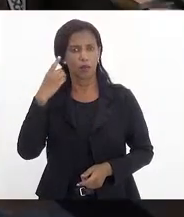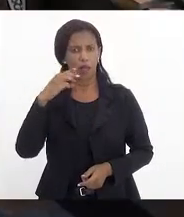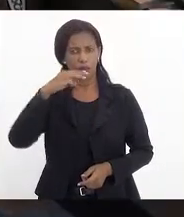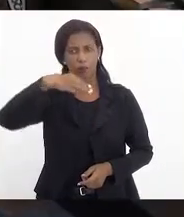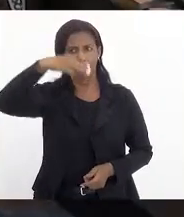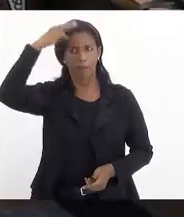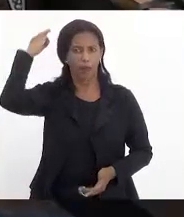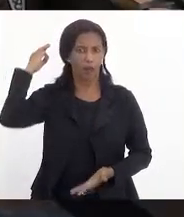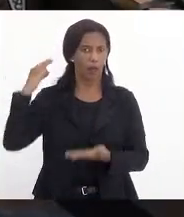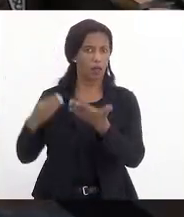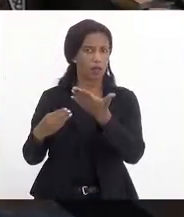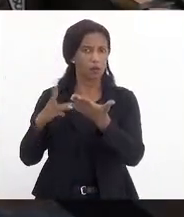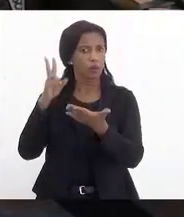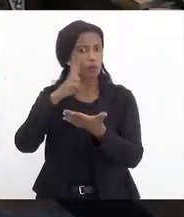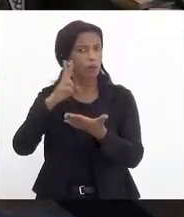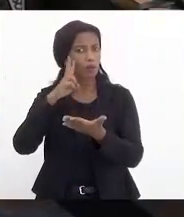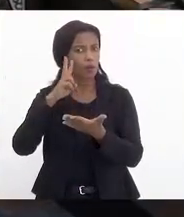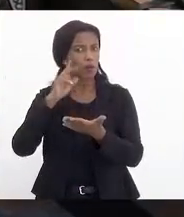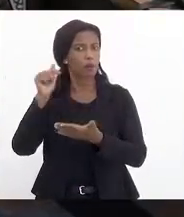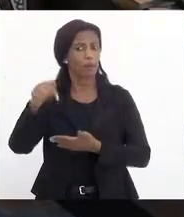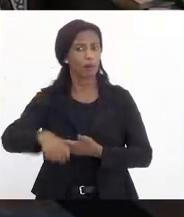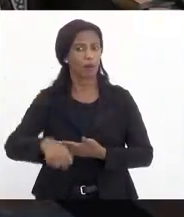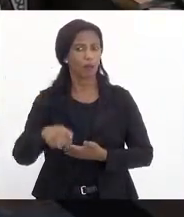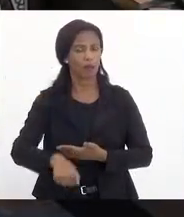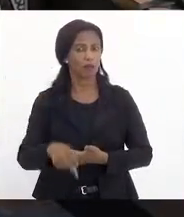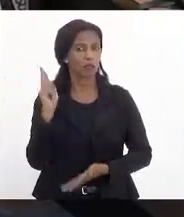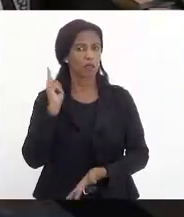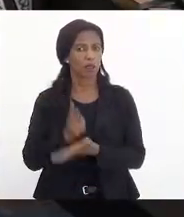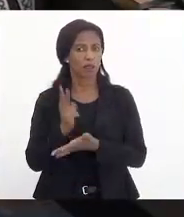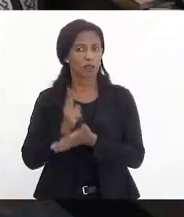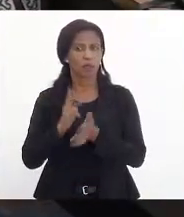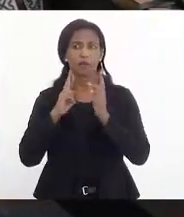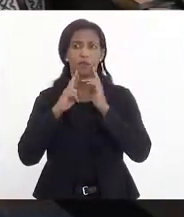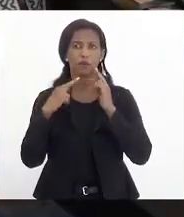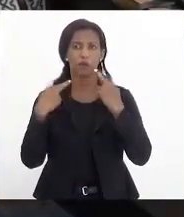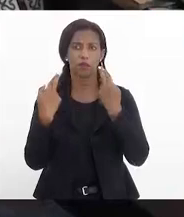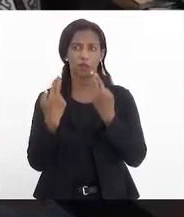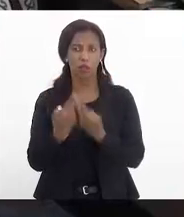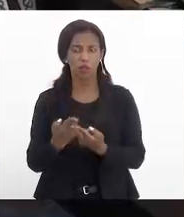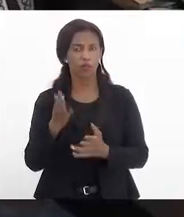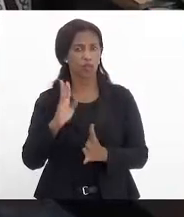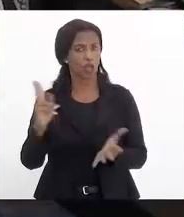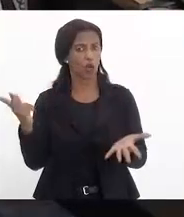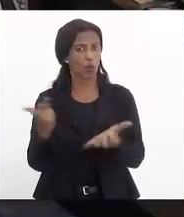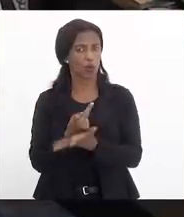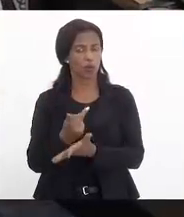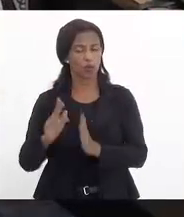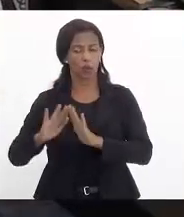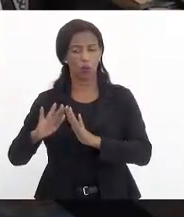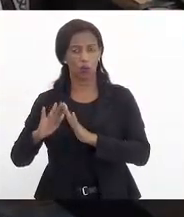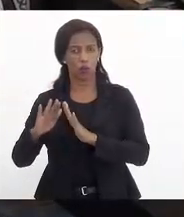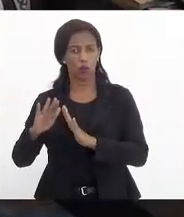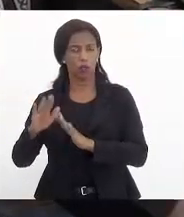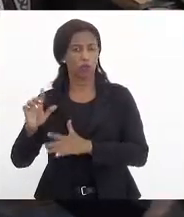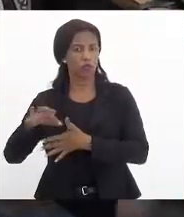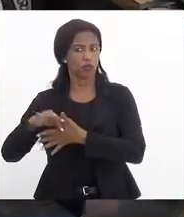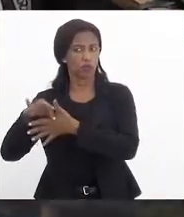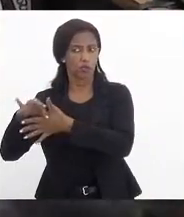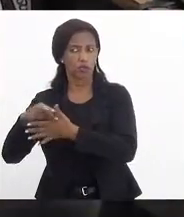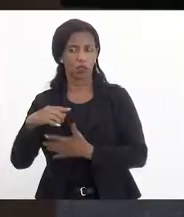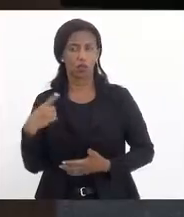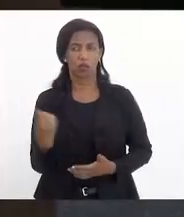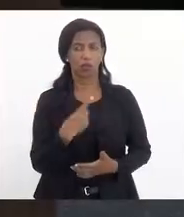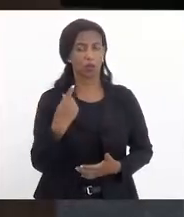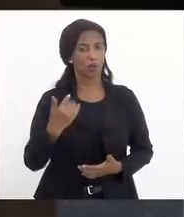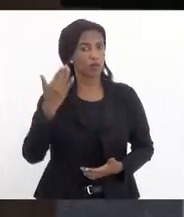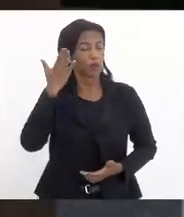Pacheco para lembrar aqui que nessa mesma reunião que nós fizemos de Colégio de Líderes, nós